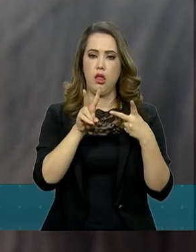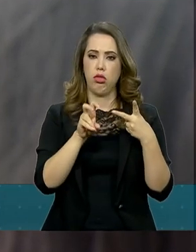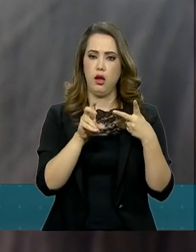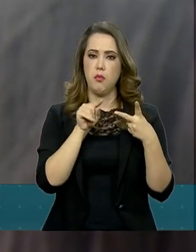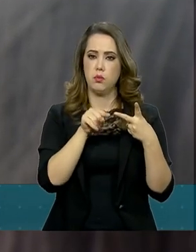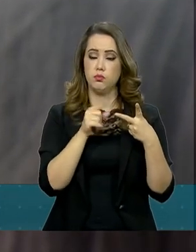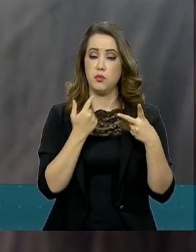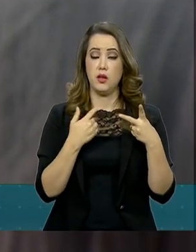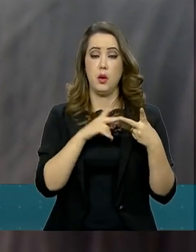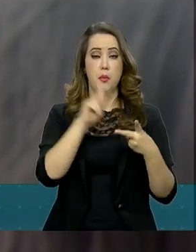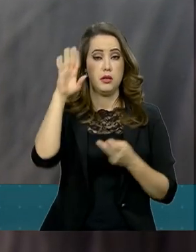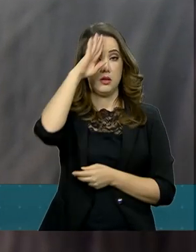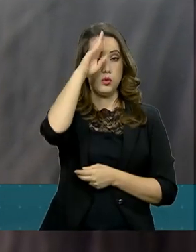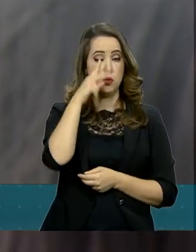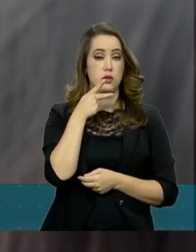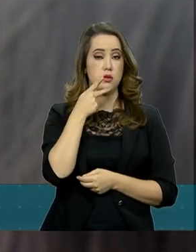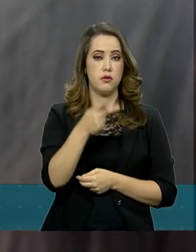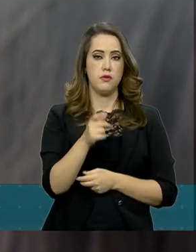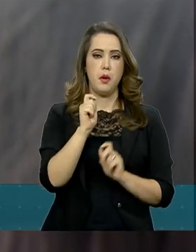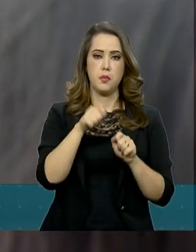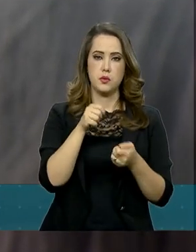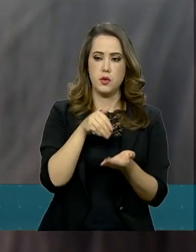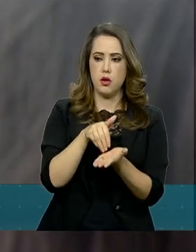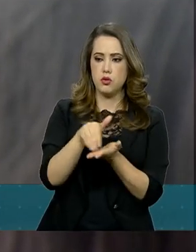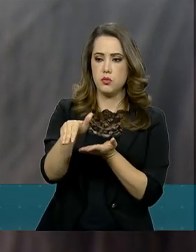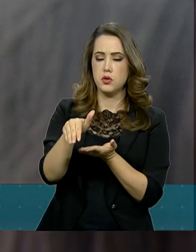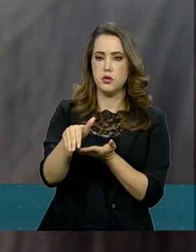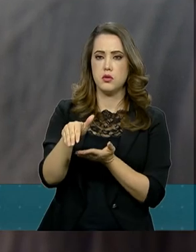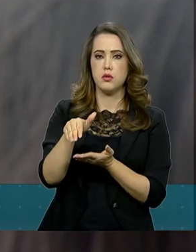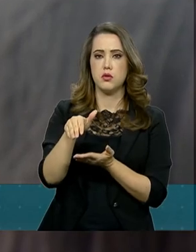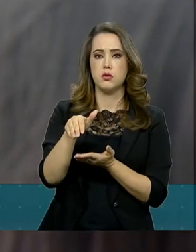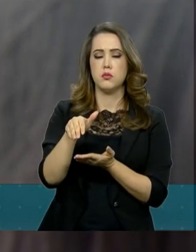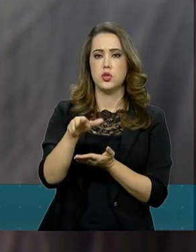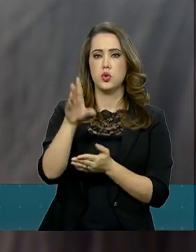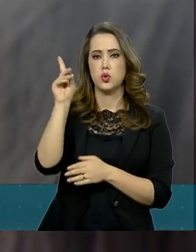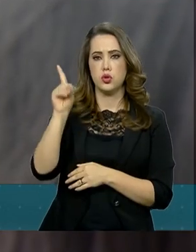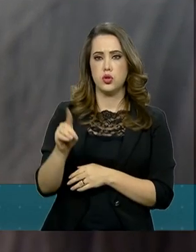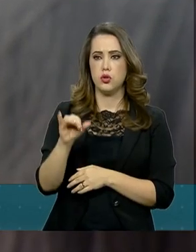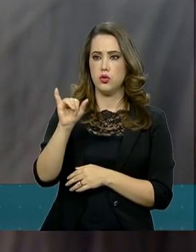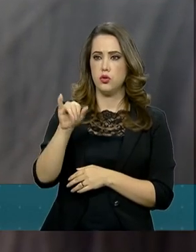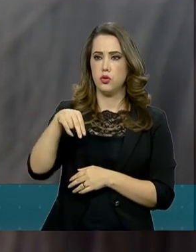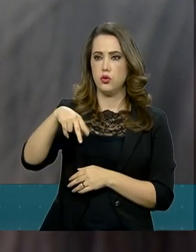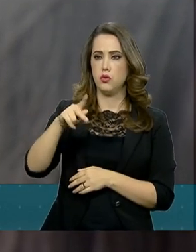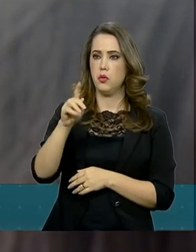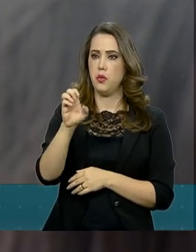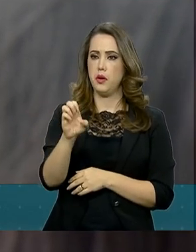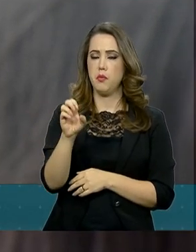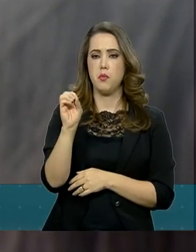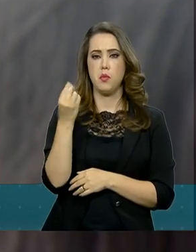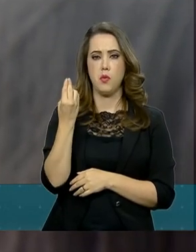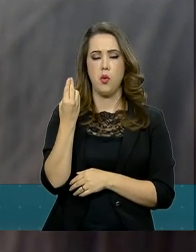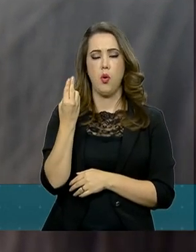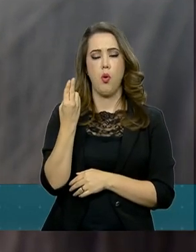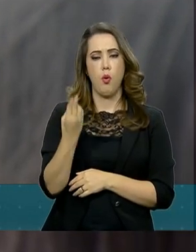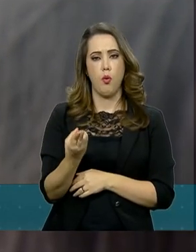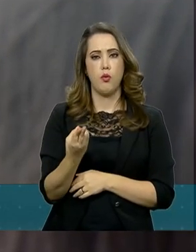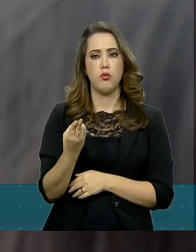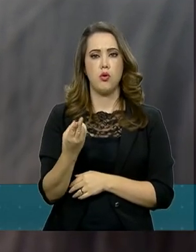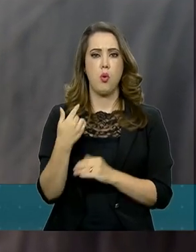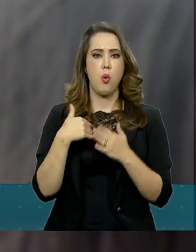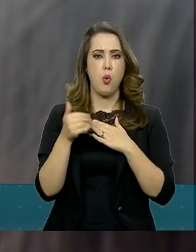considera é demitir o diretor do inpe ou tomar alguma providência em relação à